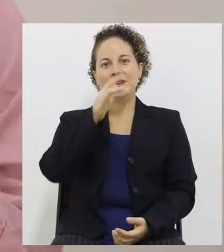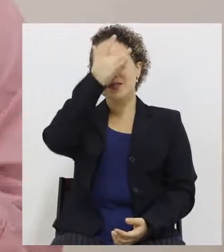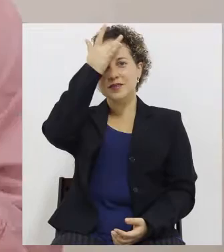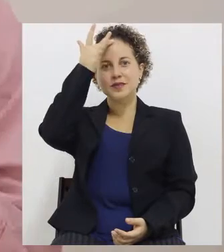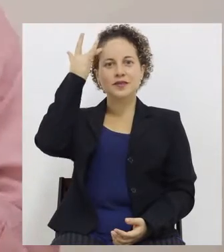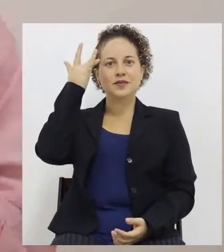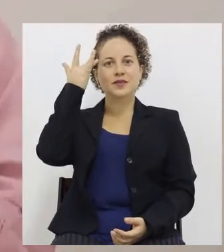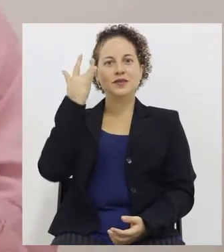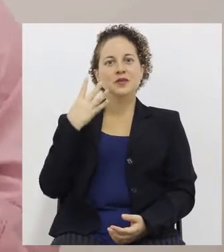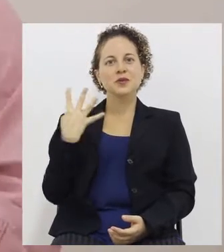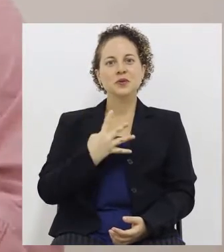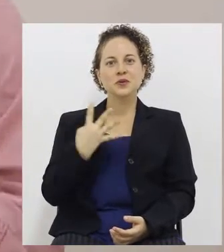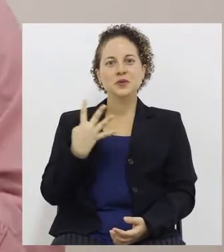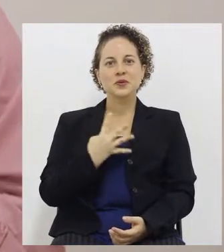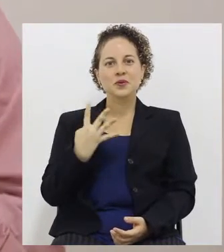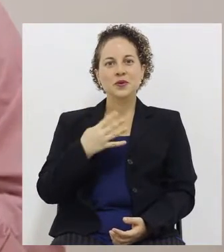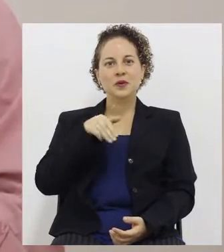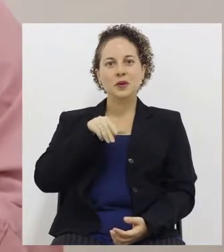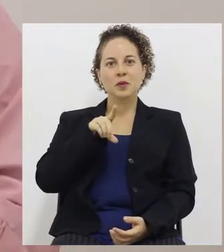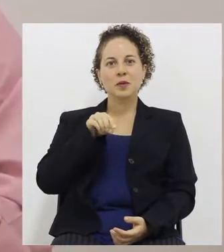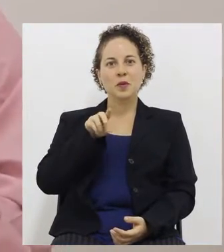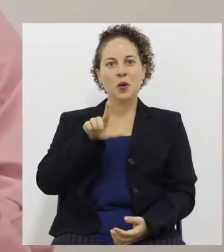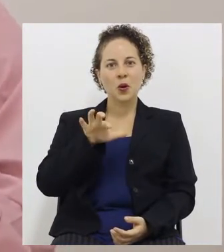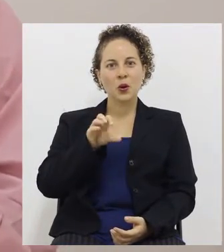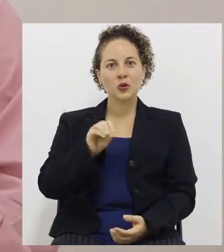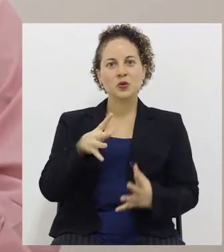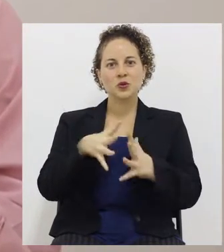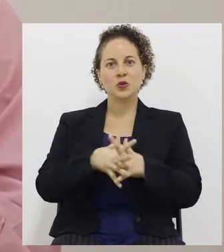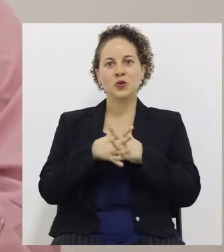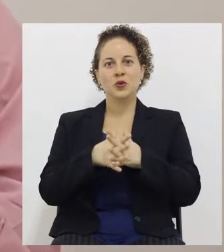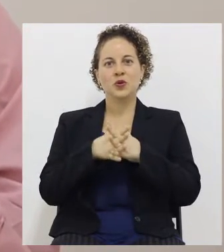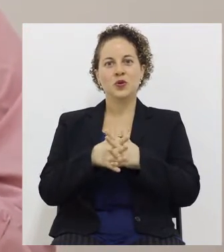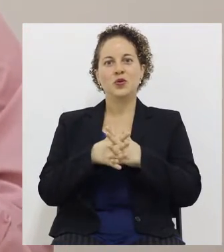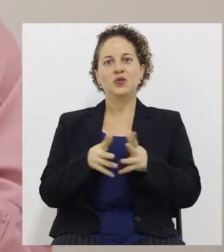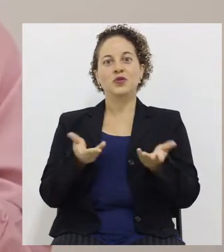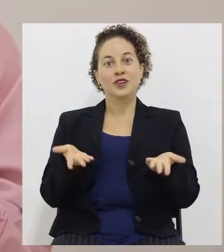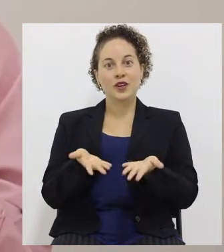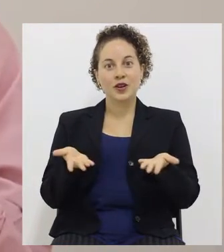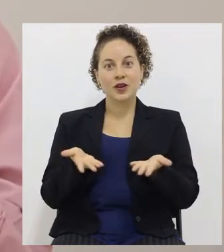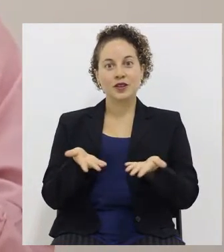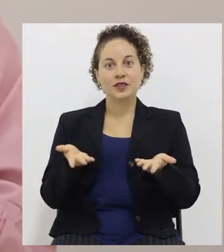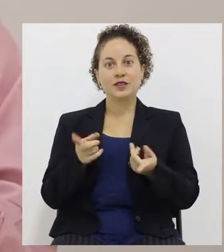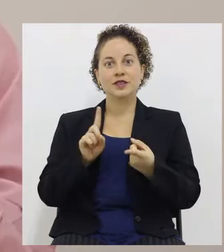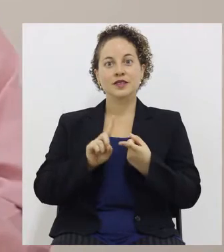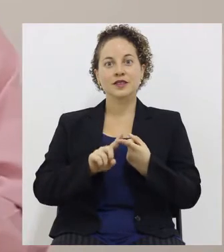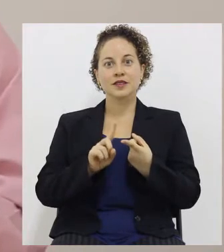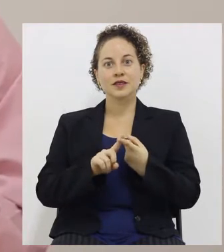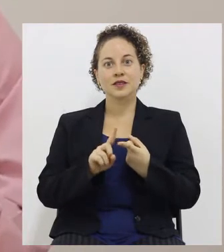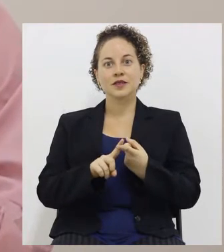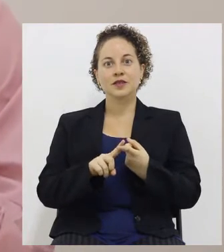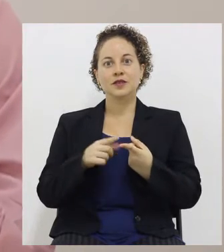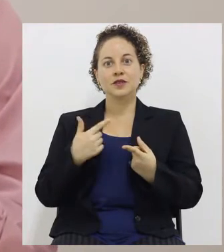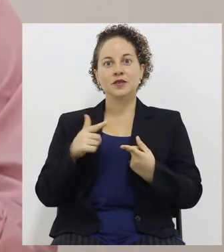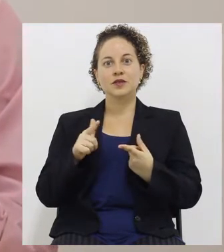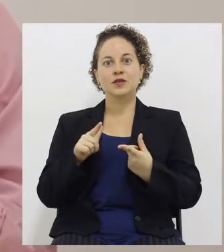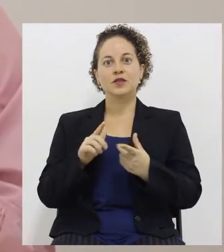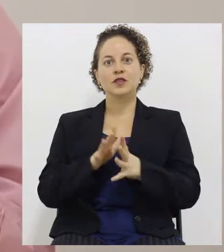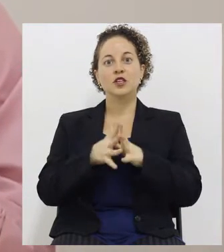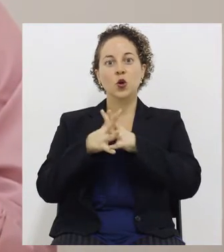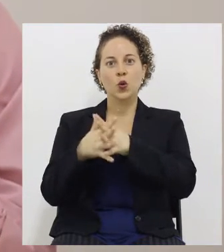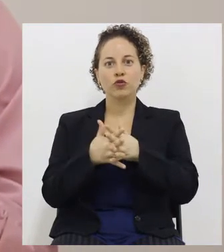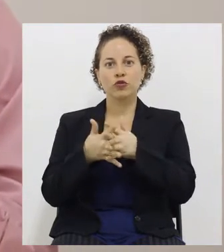Olá pessoal, esse é o nosso quarto módulo da disciplina de conflitos e negociação e nós vamos para essa última etapa, chama gestão